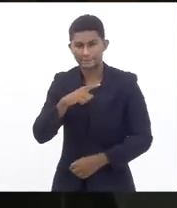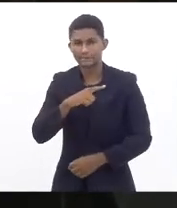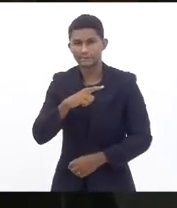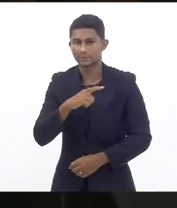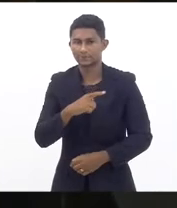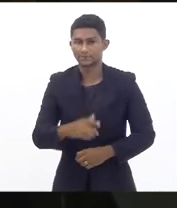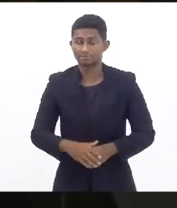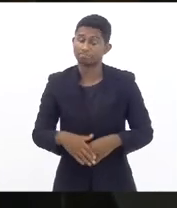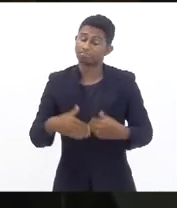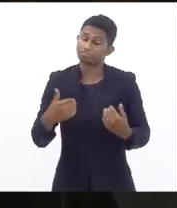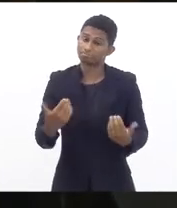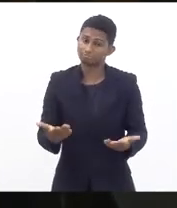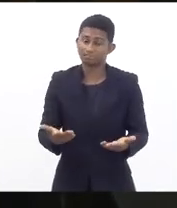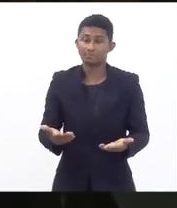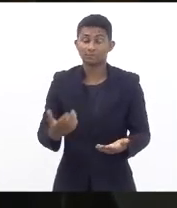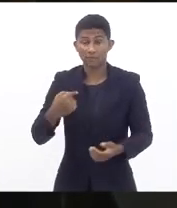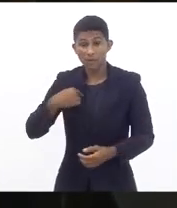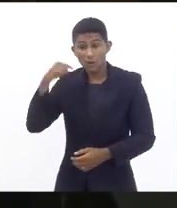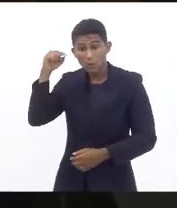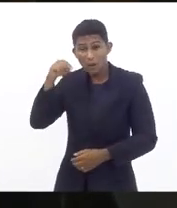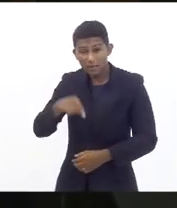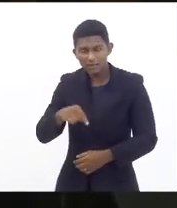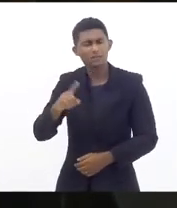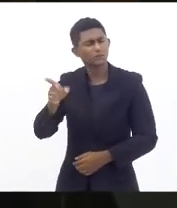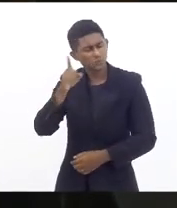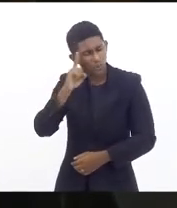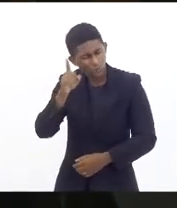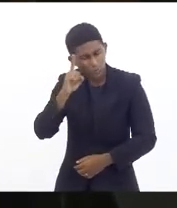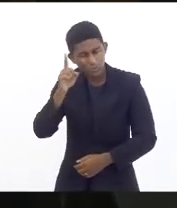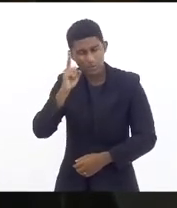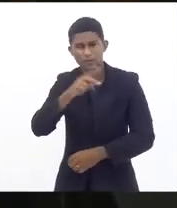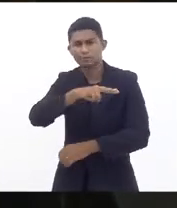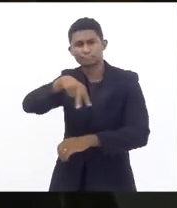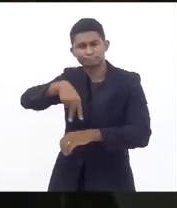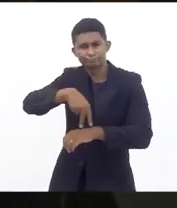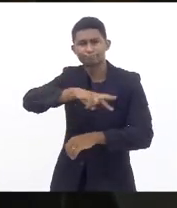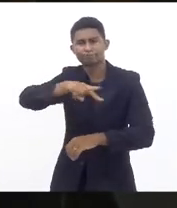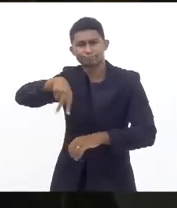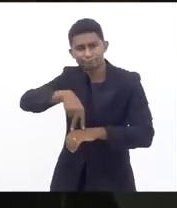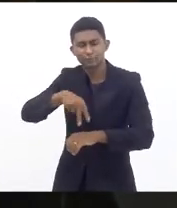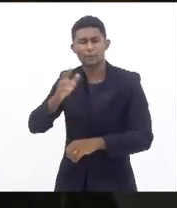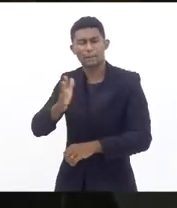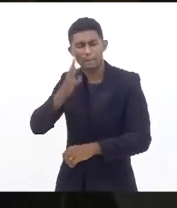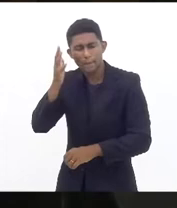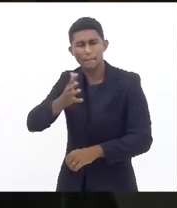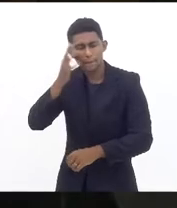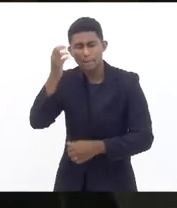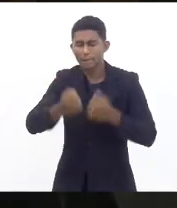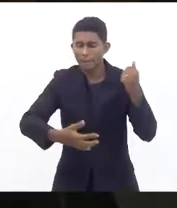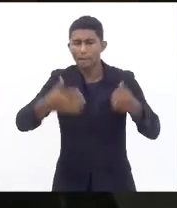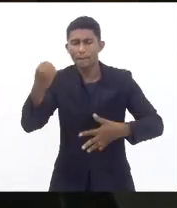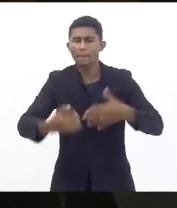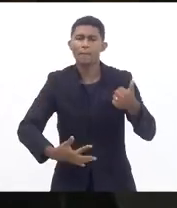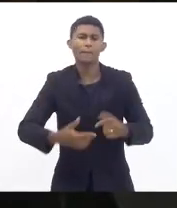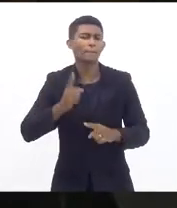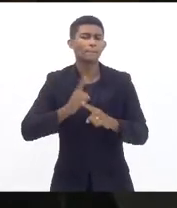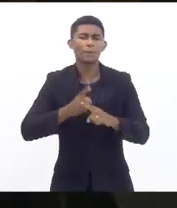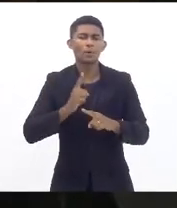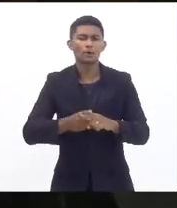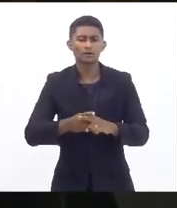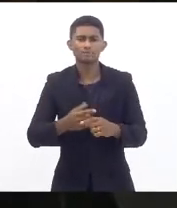deputado Cambulhões, que eu tenho vindo aqui todos os dias, porque eu não verifico que a